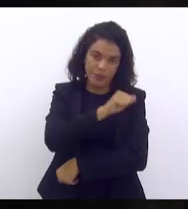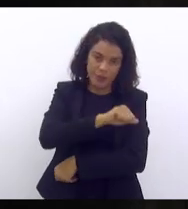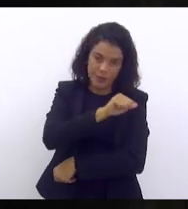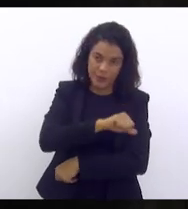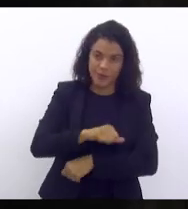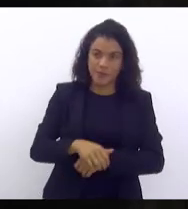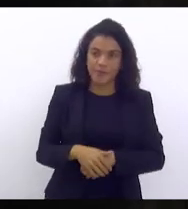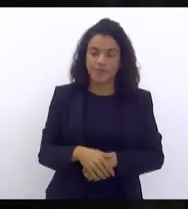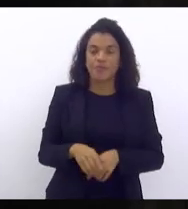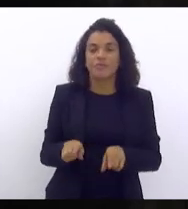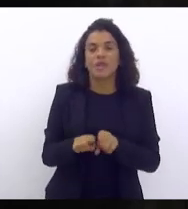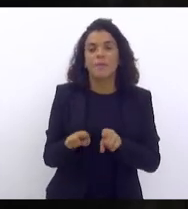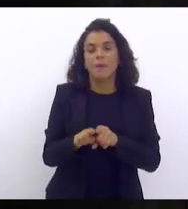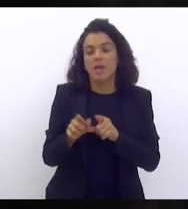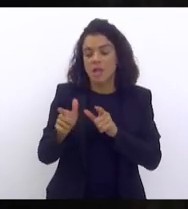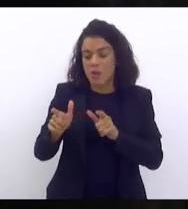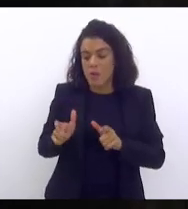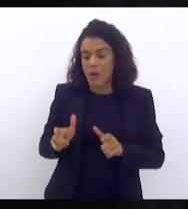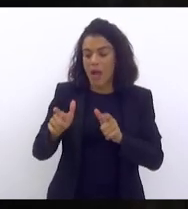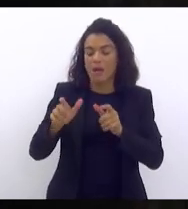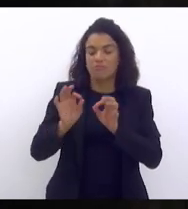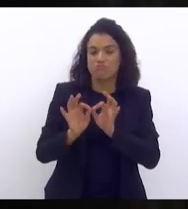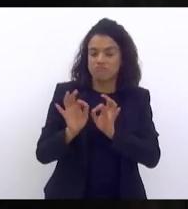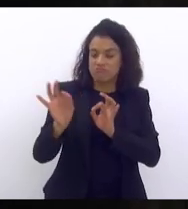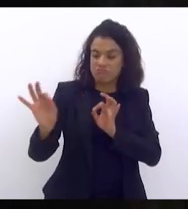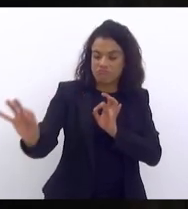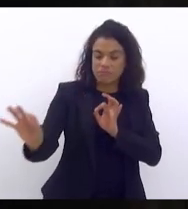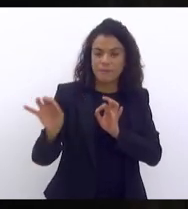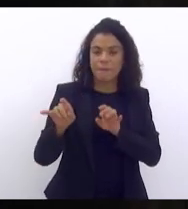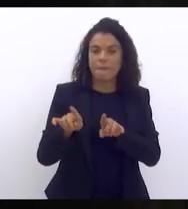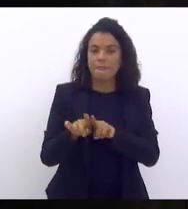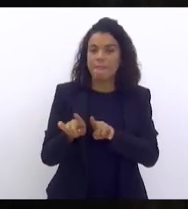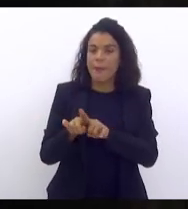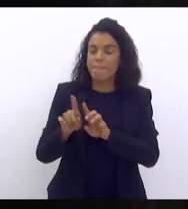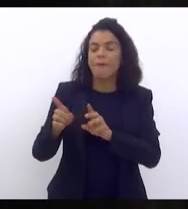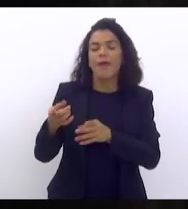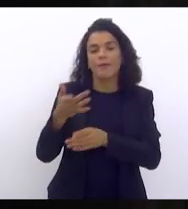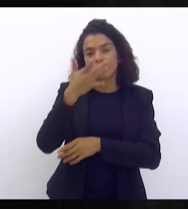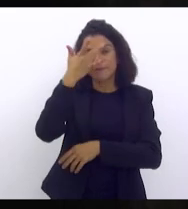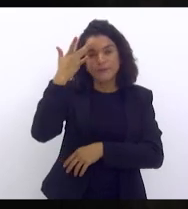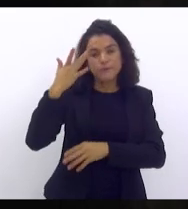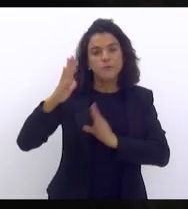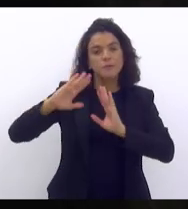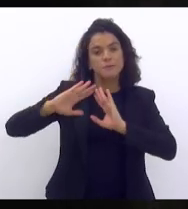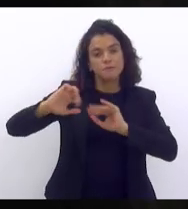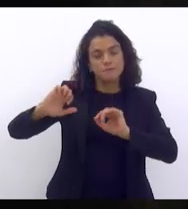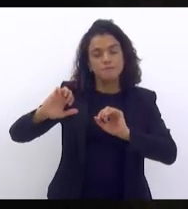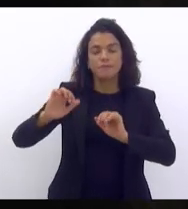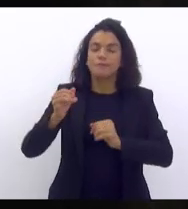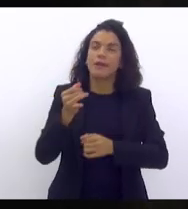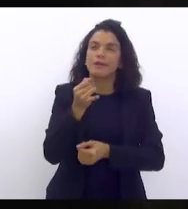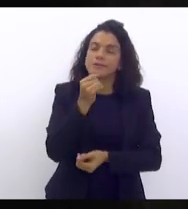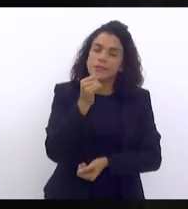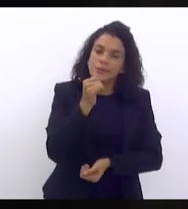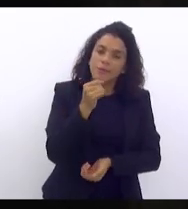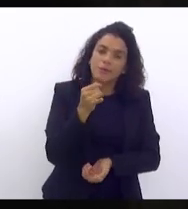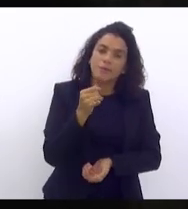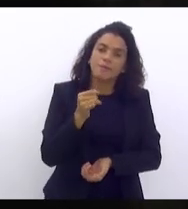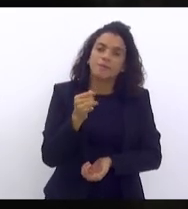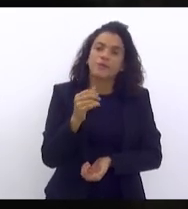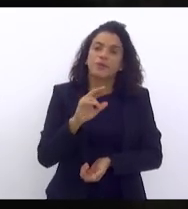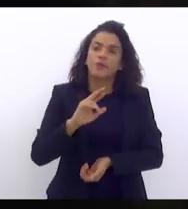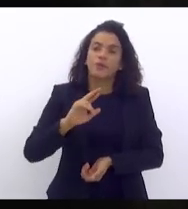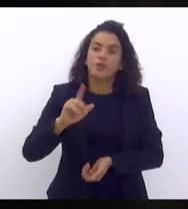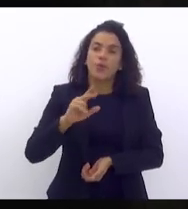fazemos logadouros, nós fazemos também solicitações de alguns, geralmente não é nem tanto